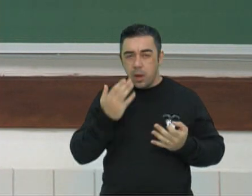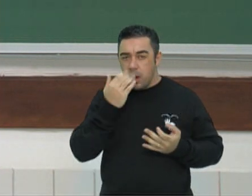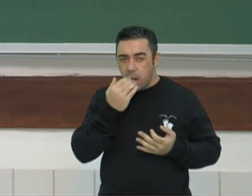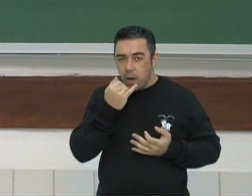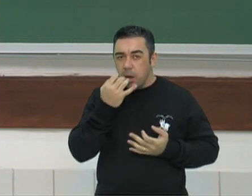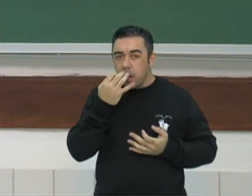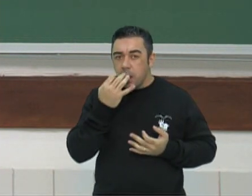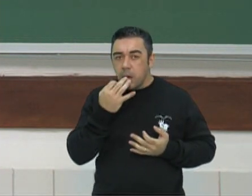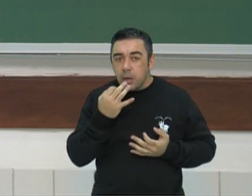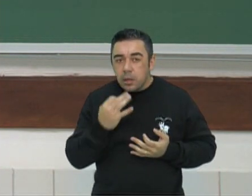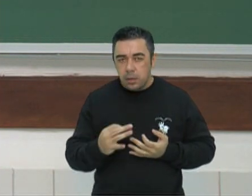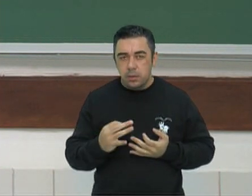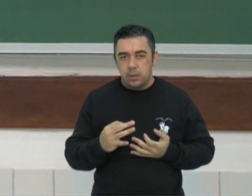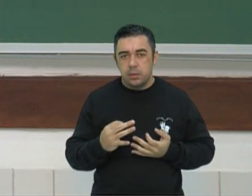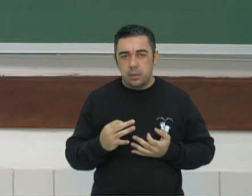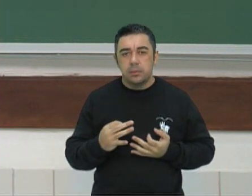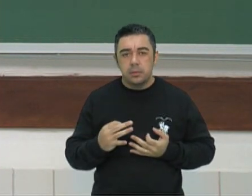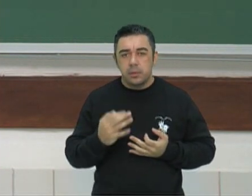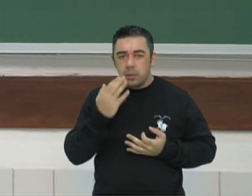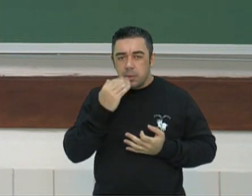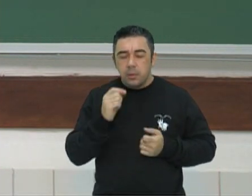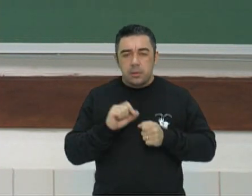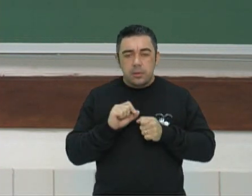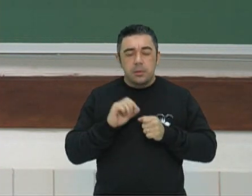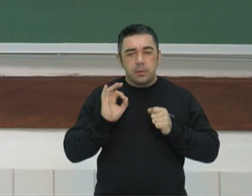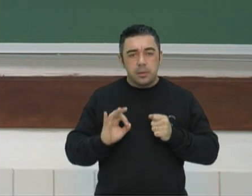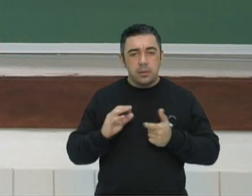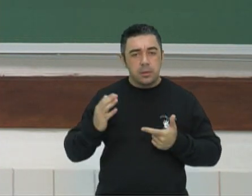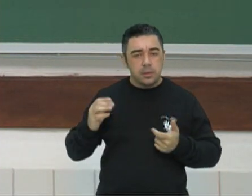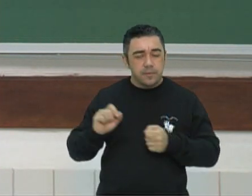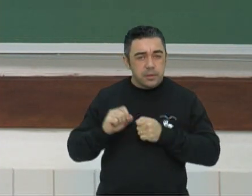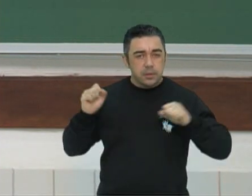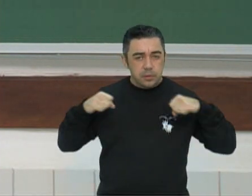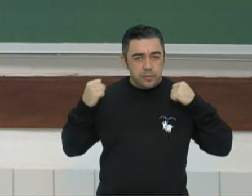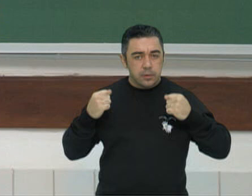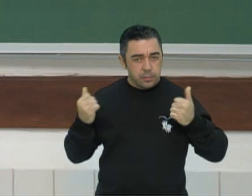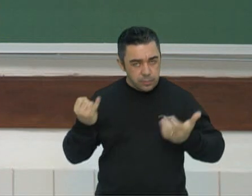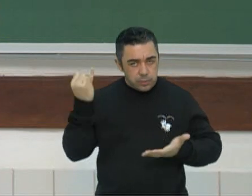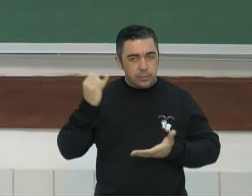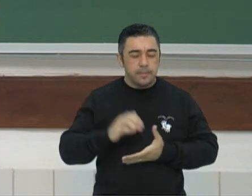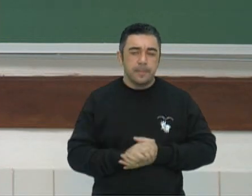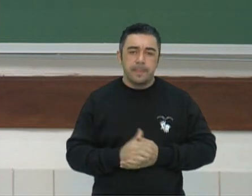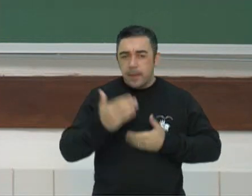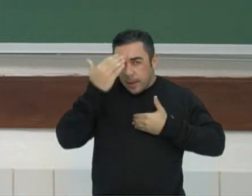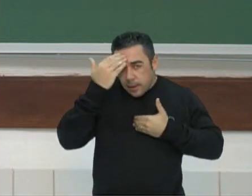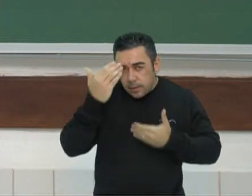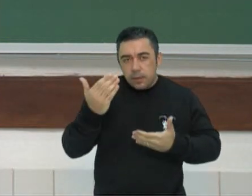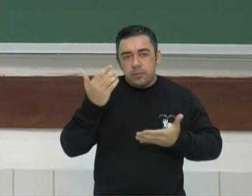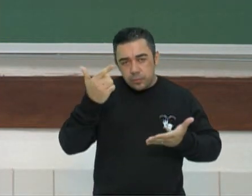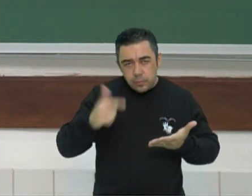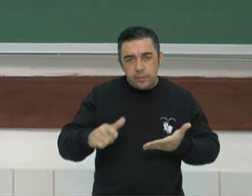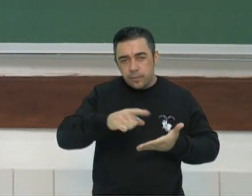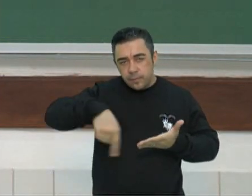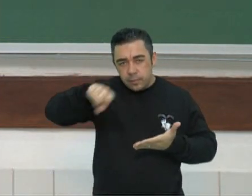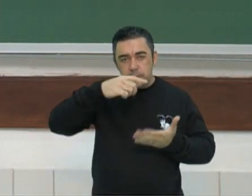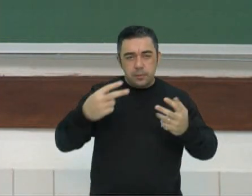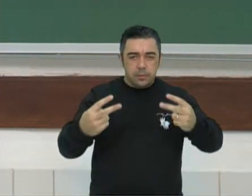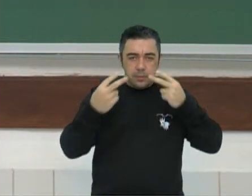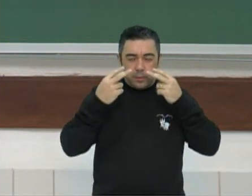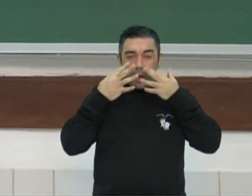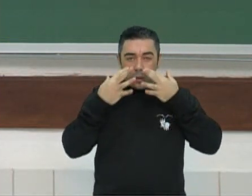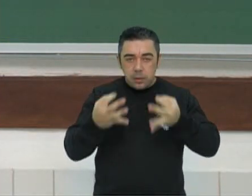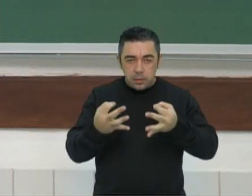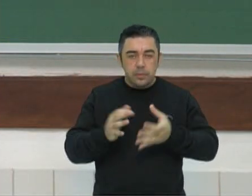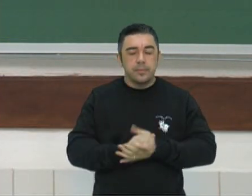alimentar adequadamente, fazer atividades físicas, tudo isso é importante. Agradeço mais uma vez a vocês pela